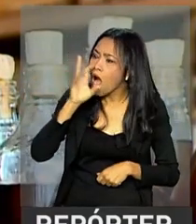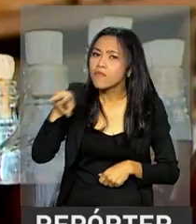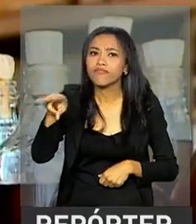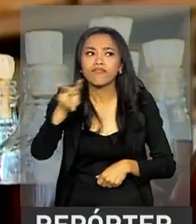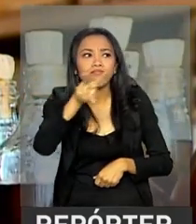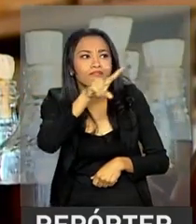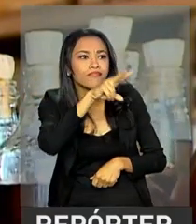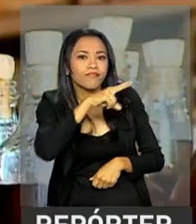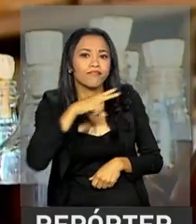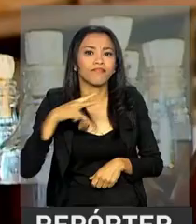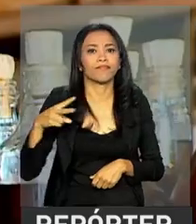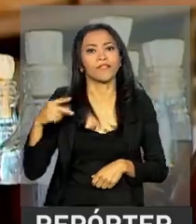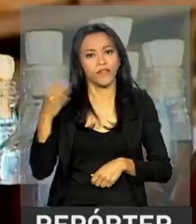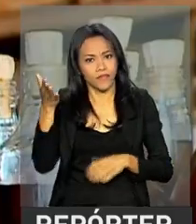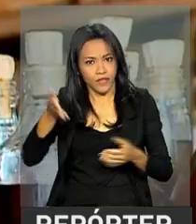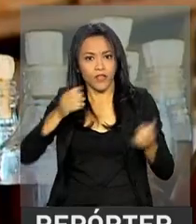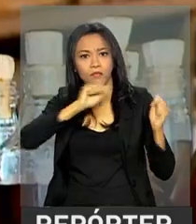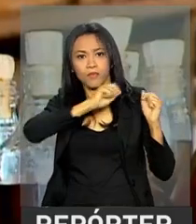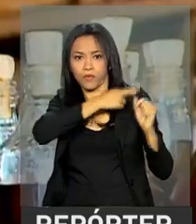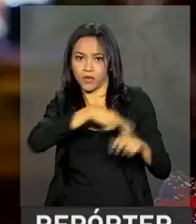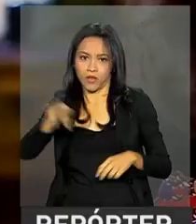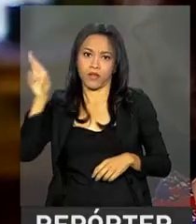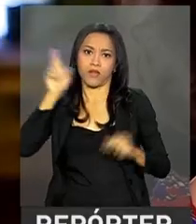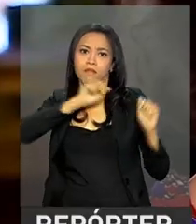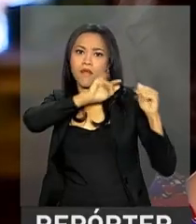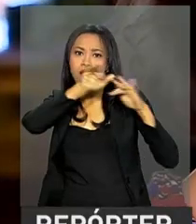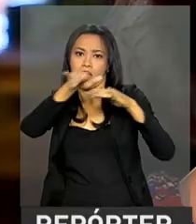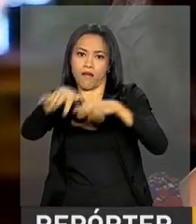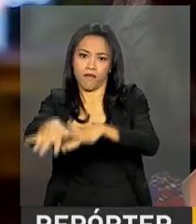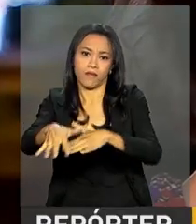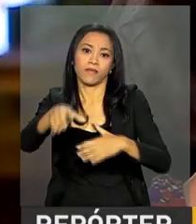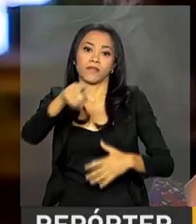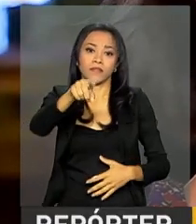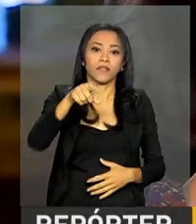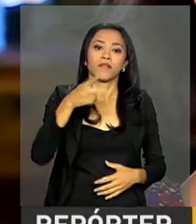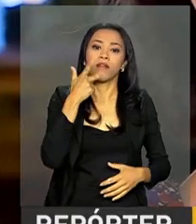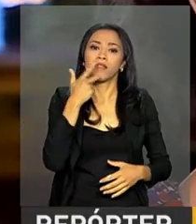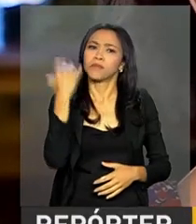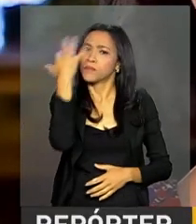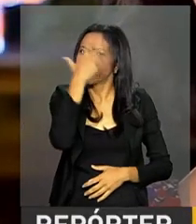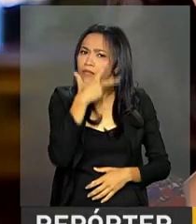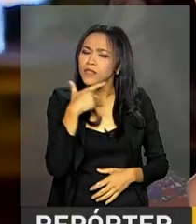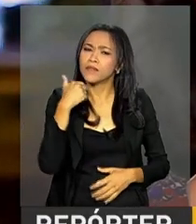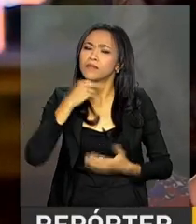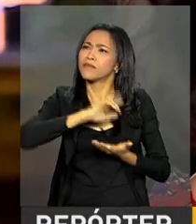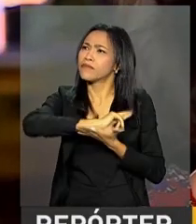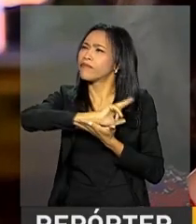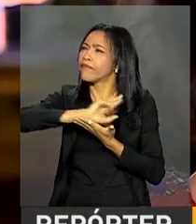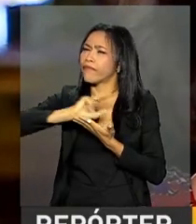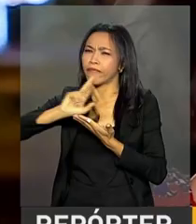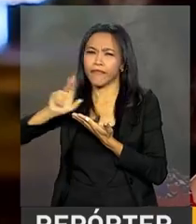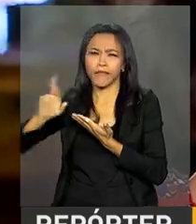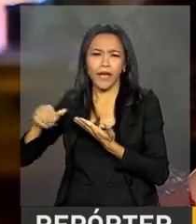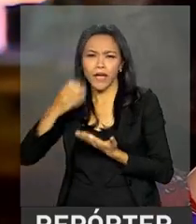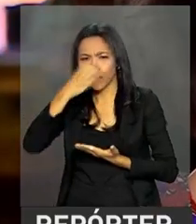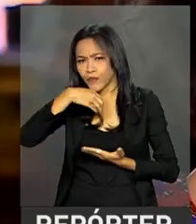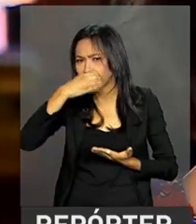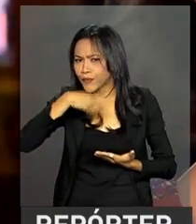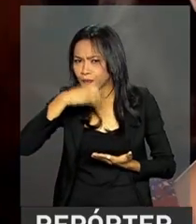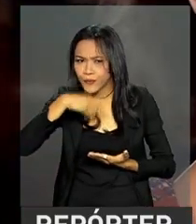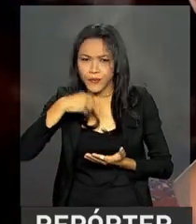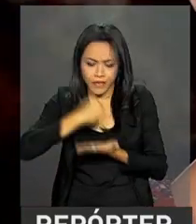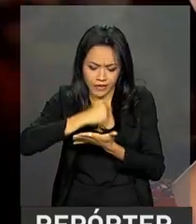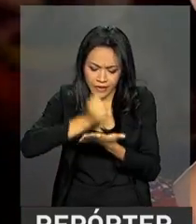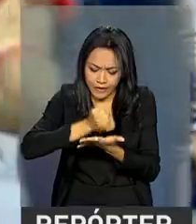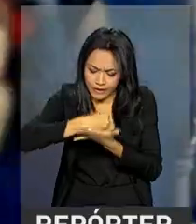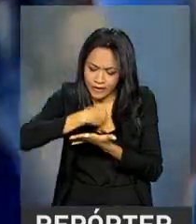nossa profissão a senhora de nazaré e da muito movimento e bonito muita variedade da fruta tempero